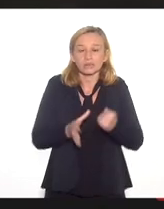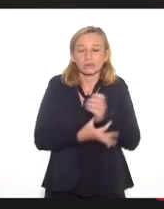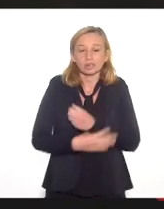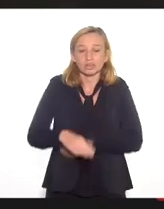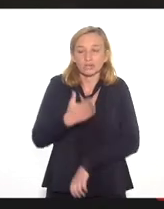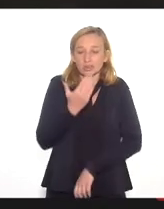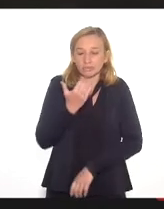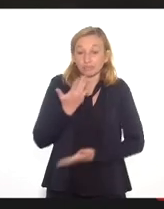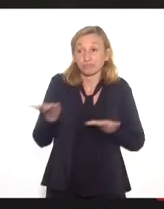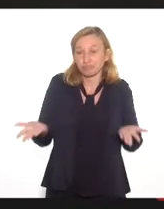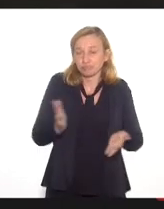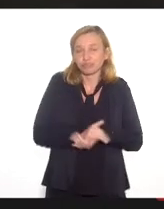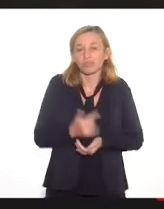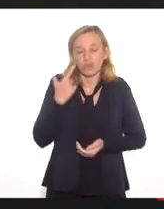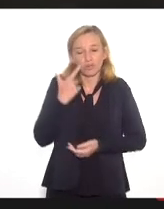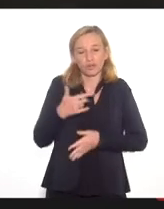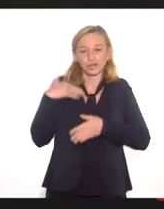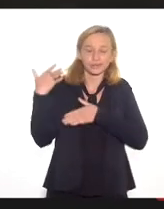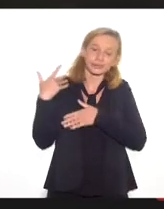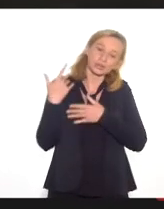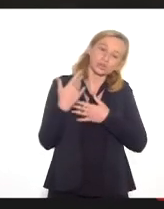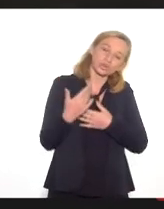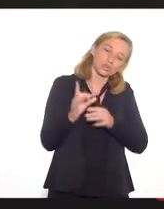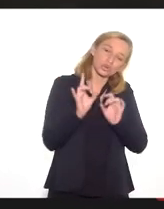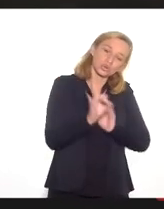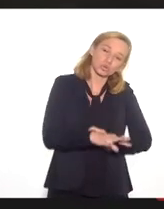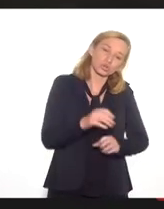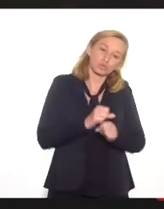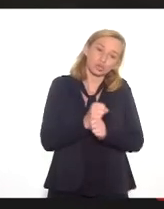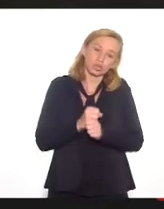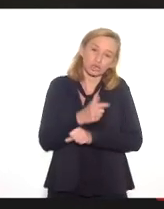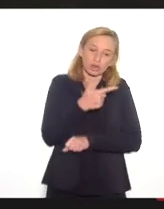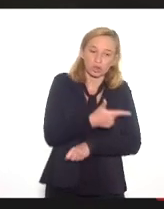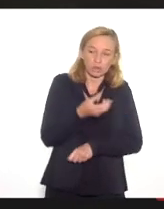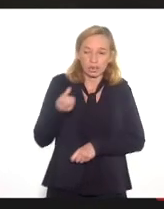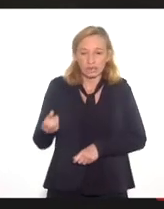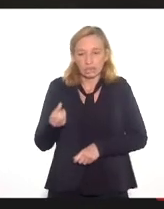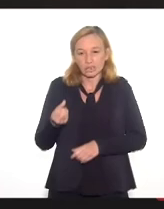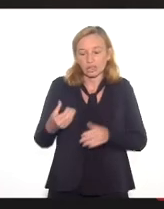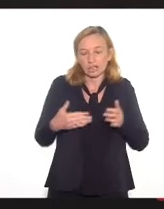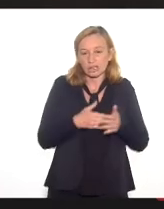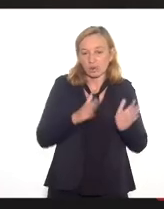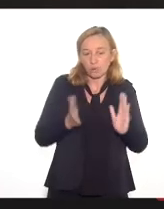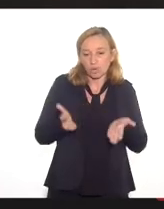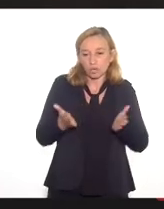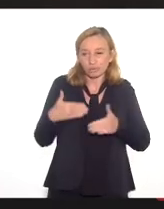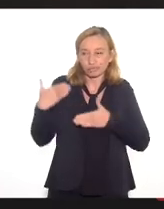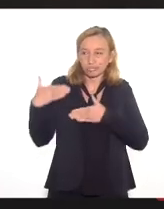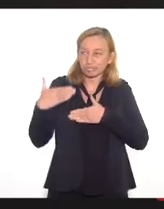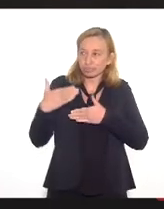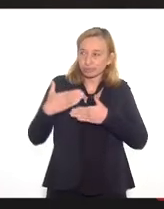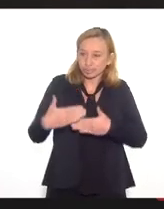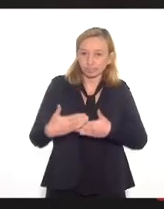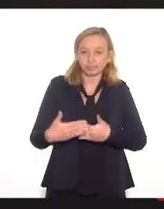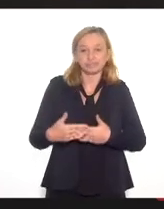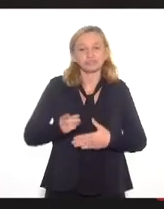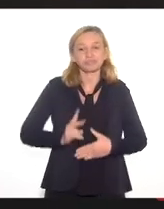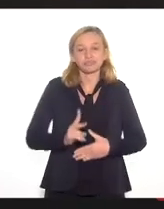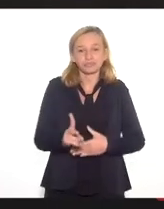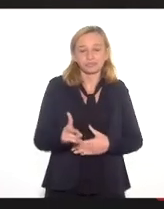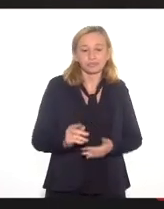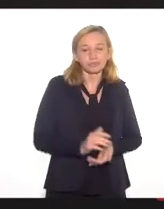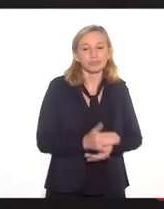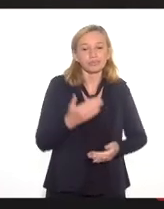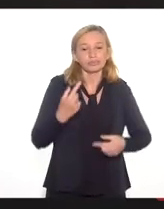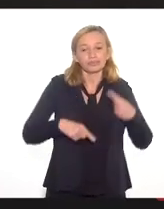então a gente olha ao longo desses últimos anos de 2016 para cá um processo contínuo de instrução de